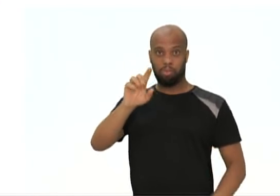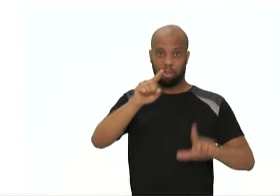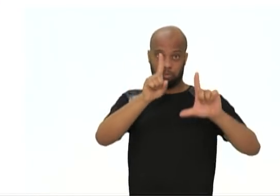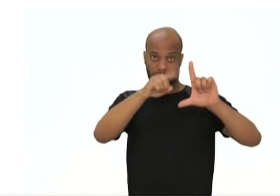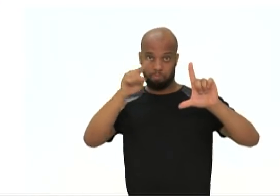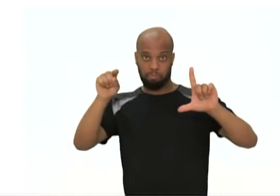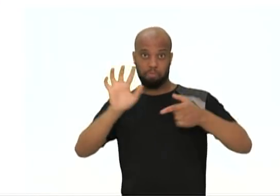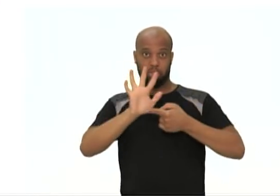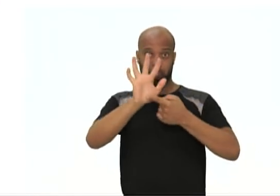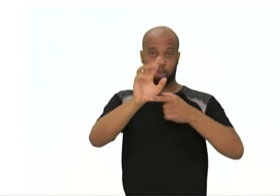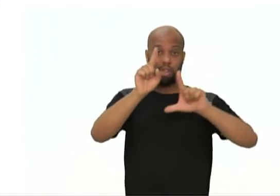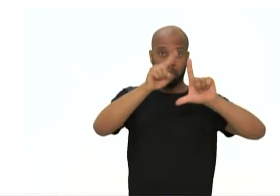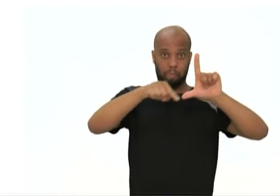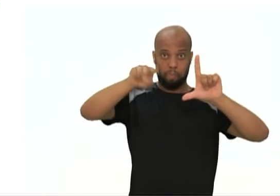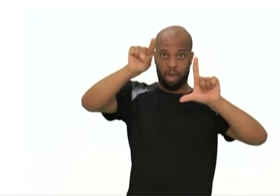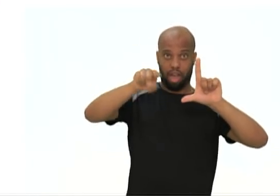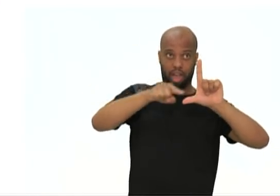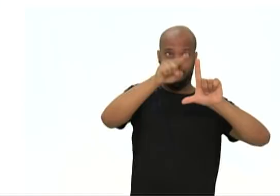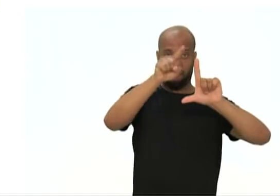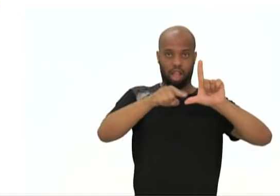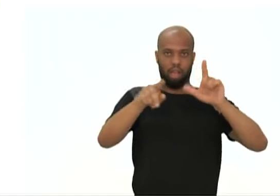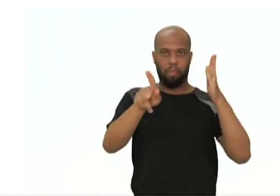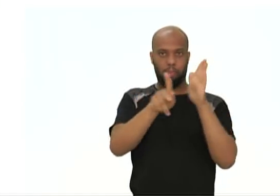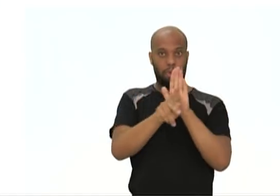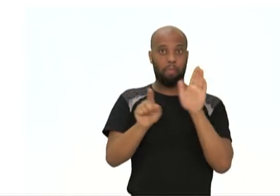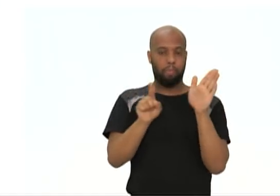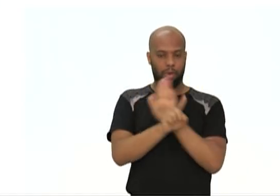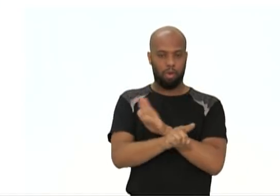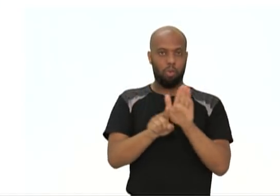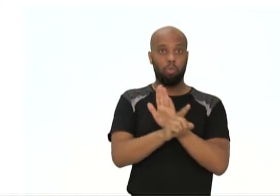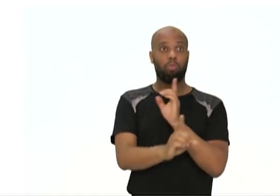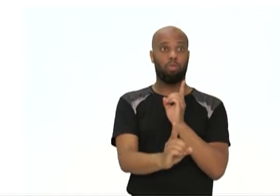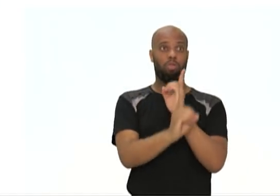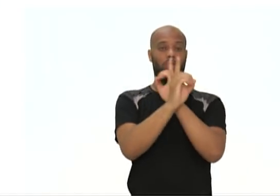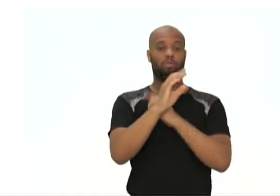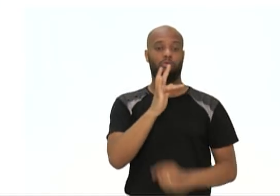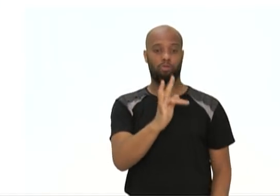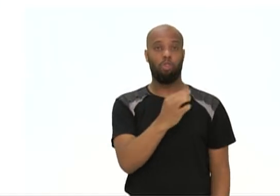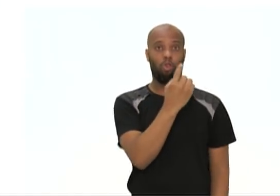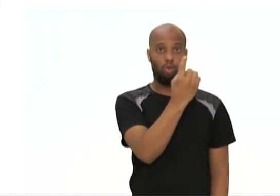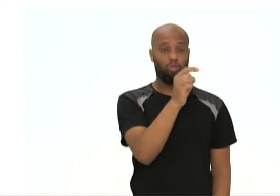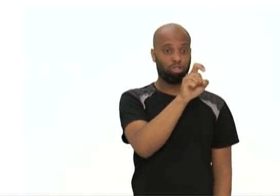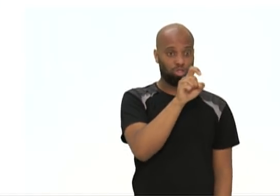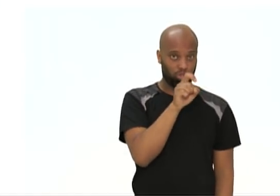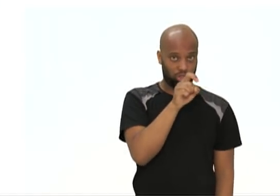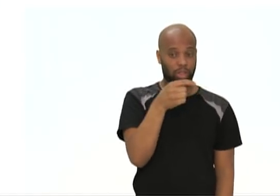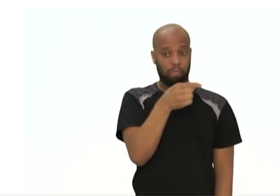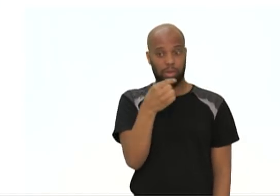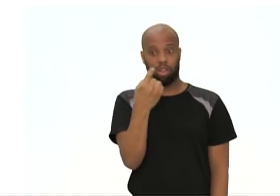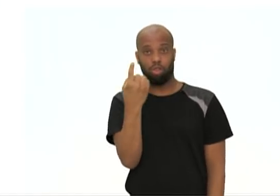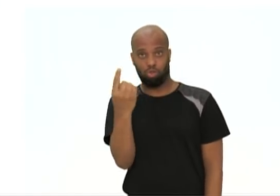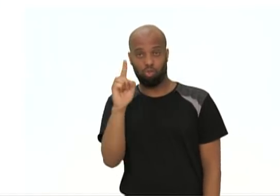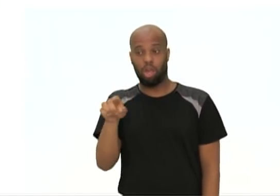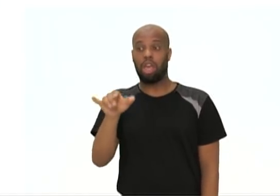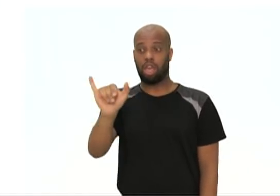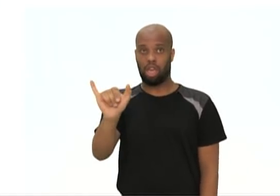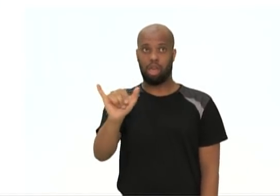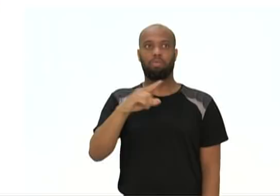representa aquela parábola da equação do enunciado. Localizei o foco, 1 para x menos 1 para y, então tá aqui,